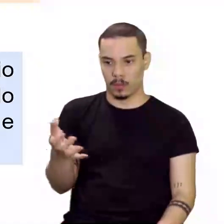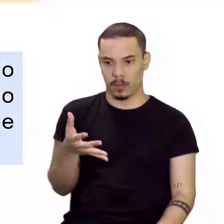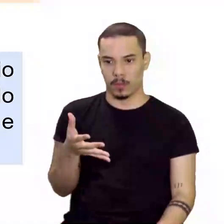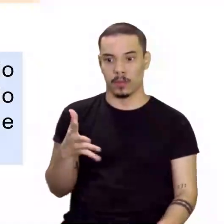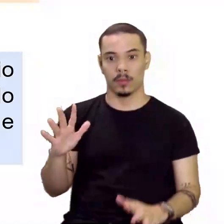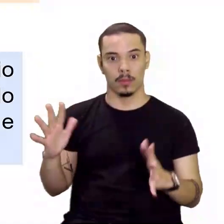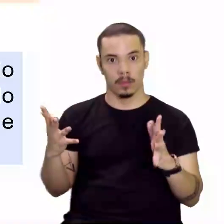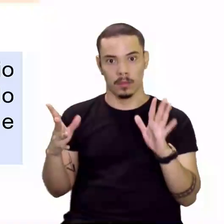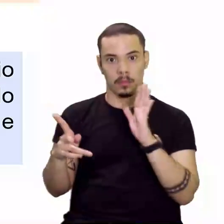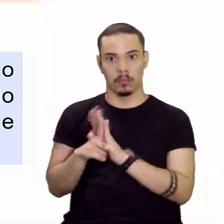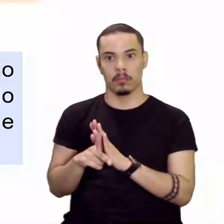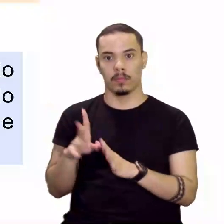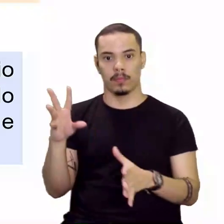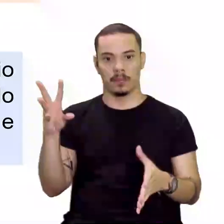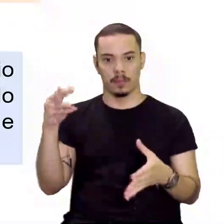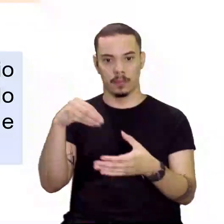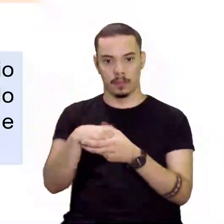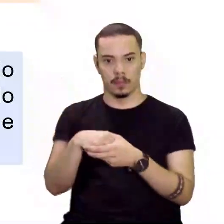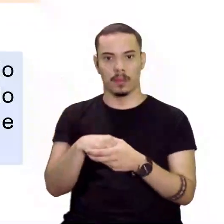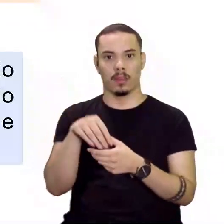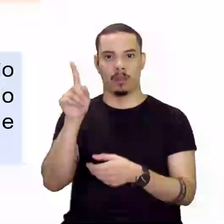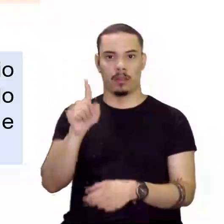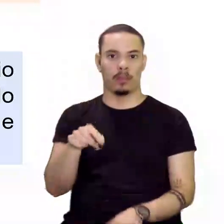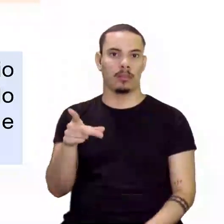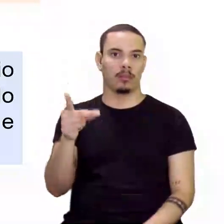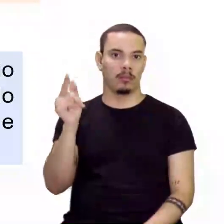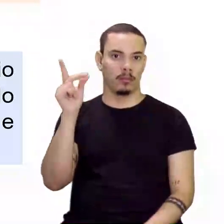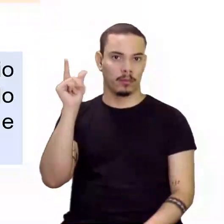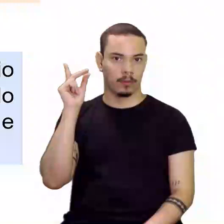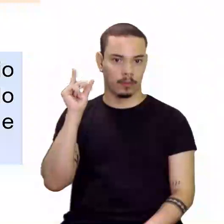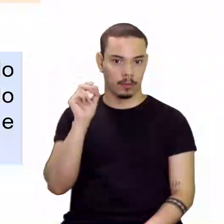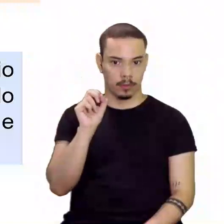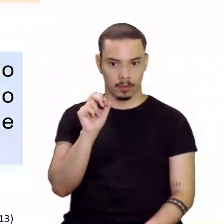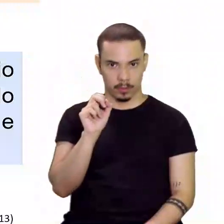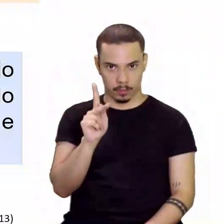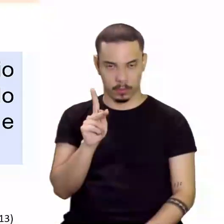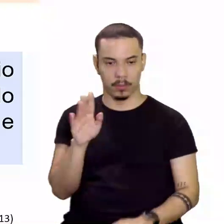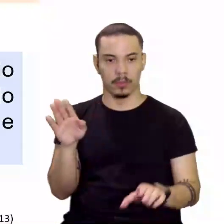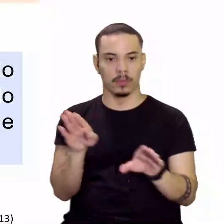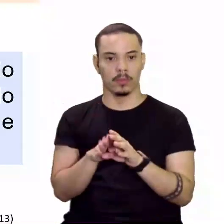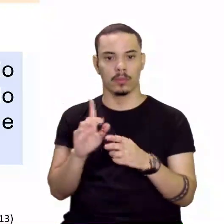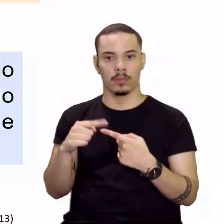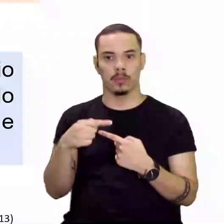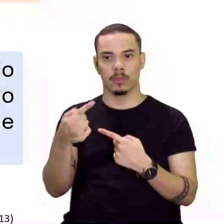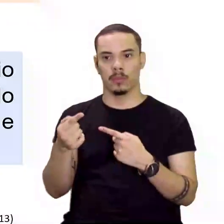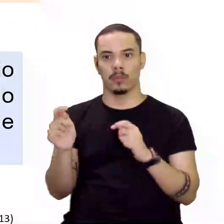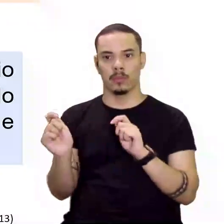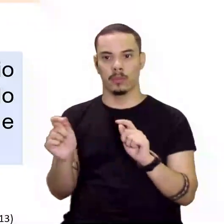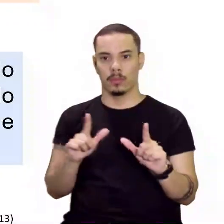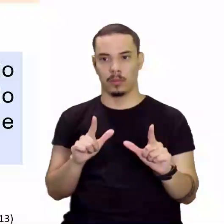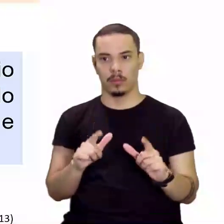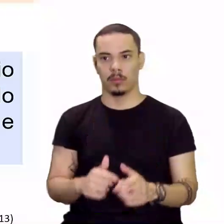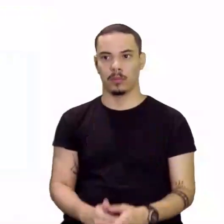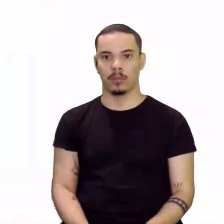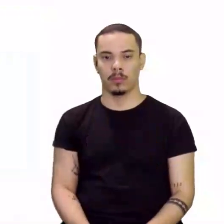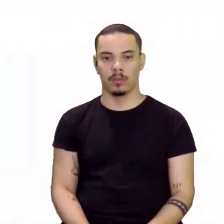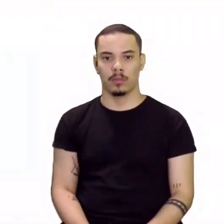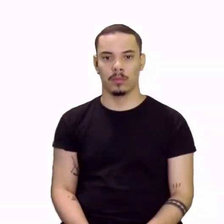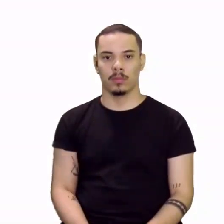parte dela é muito antiga. Beleza? Vamos para o próximo slide.